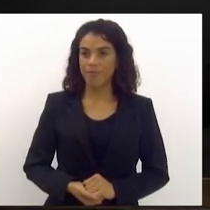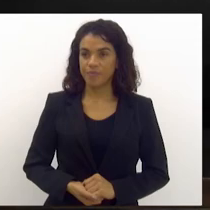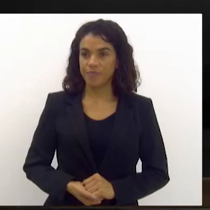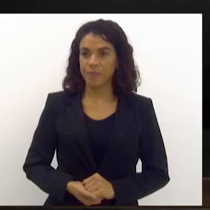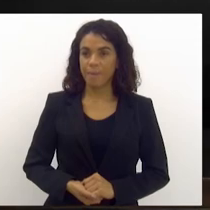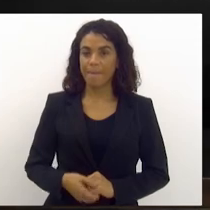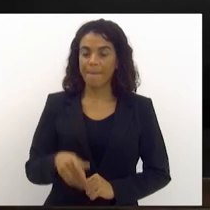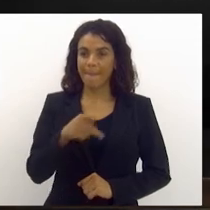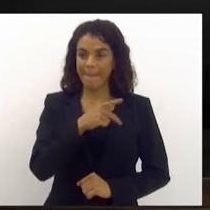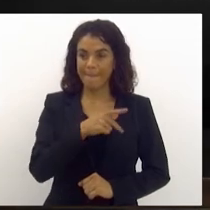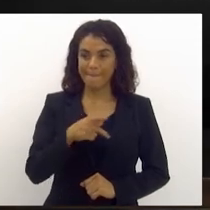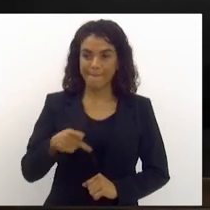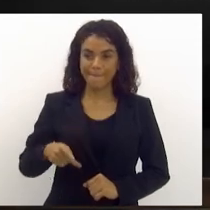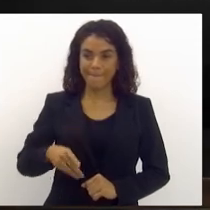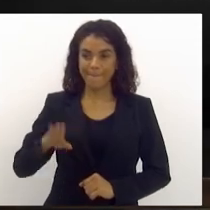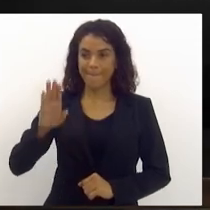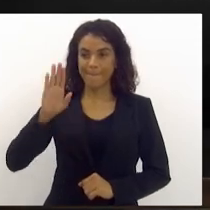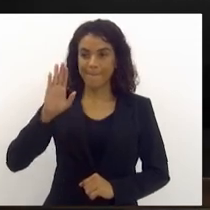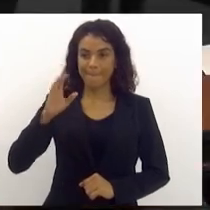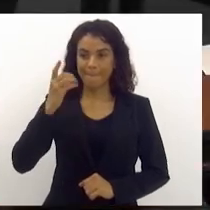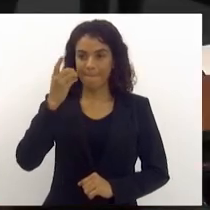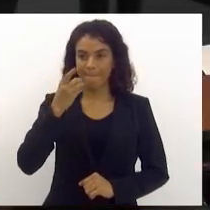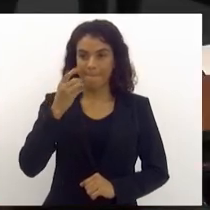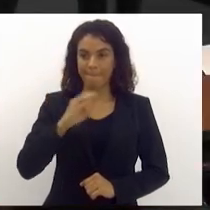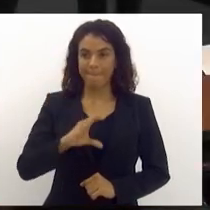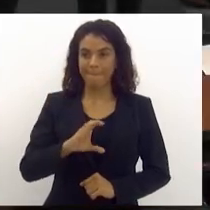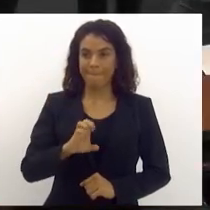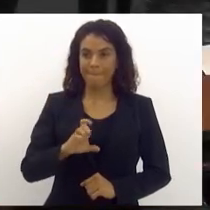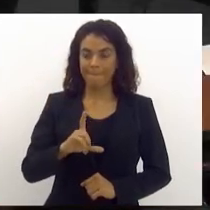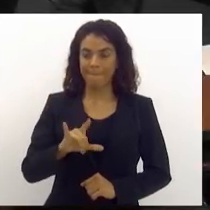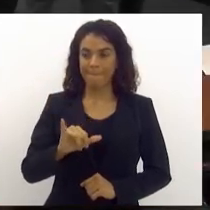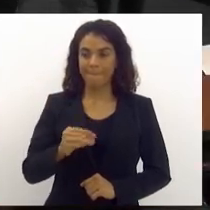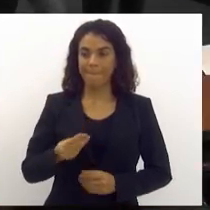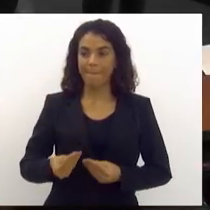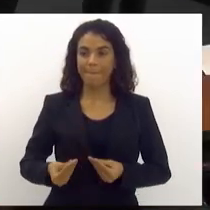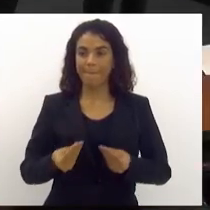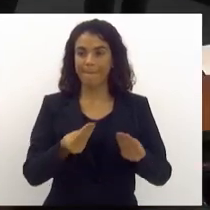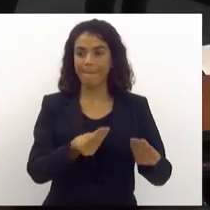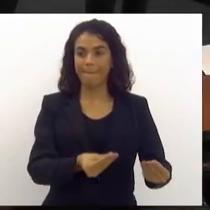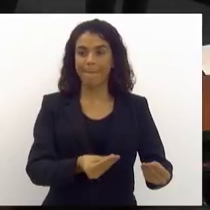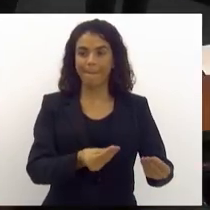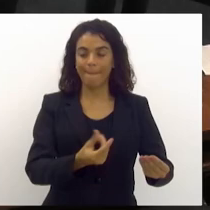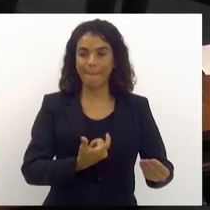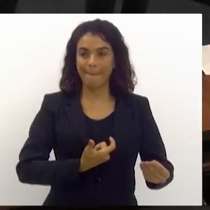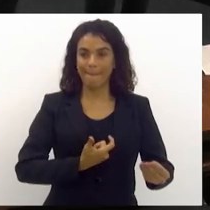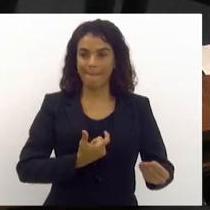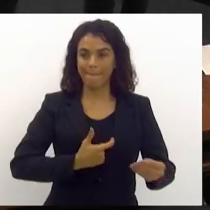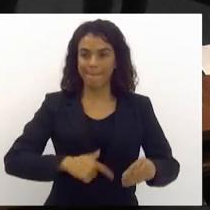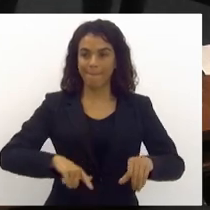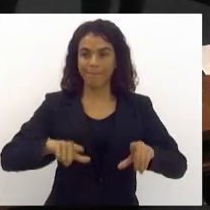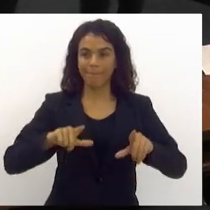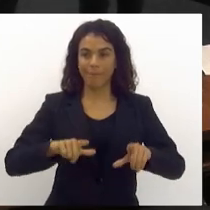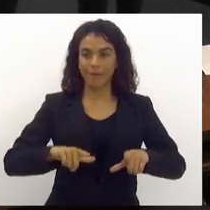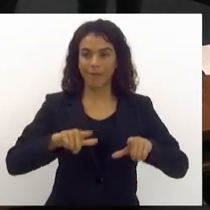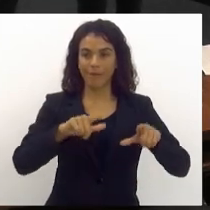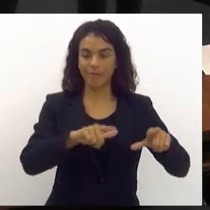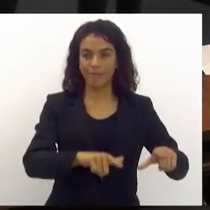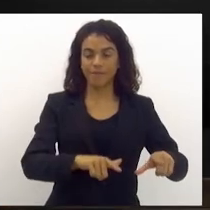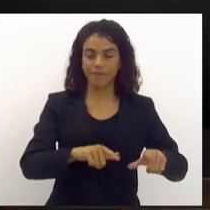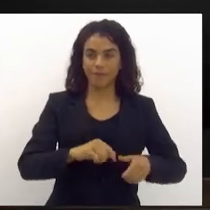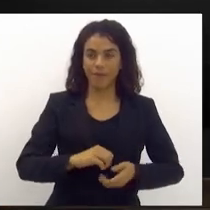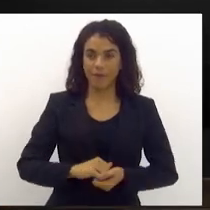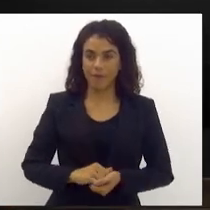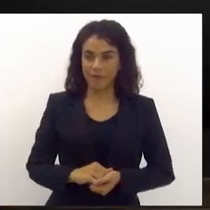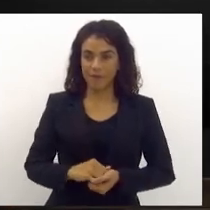Senhor presidente, pela ordem, a deputada Célia Jordão foi entregar a medalha para o cônsul, que acabamos de aprovar aqui. A